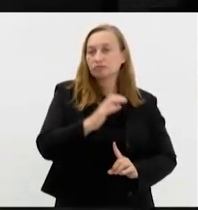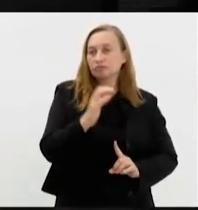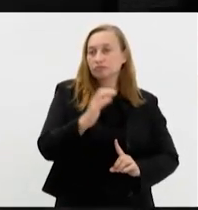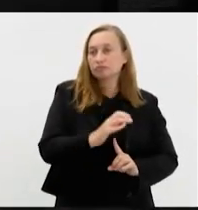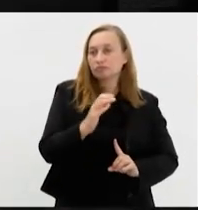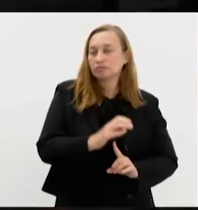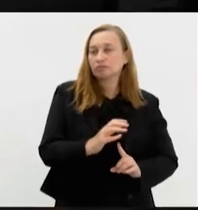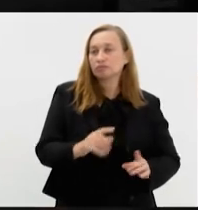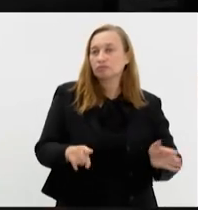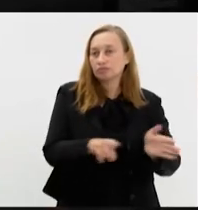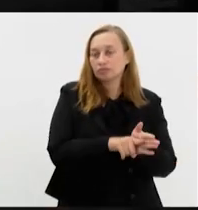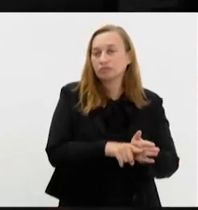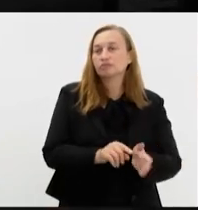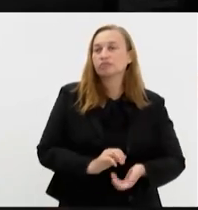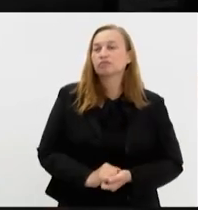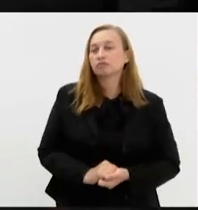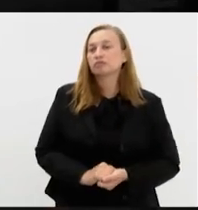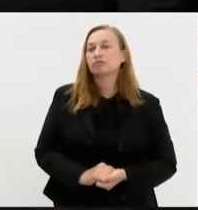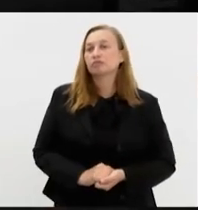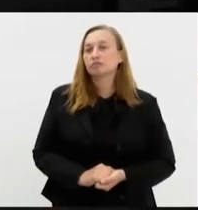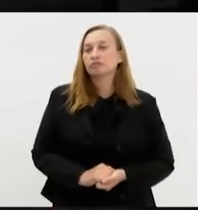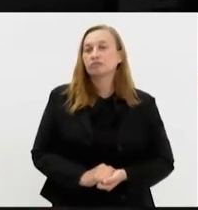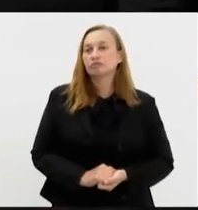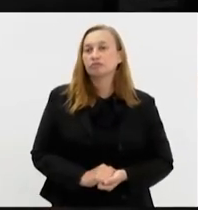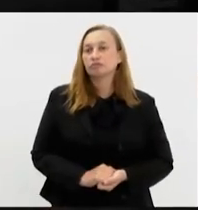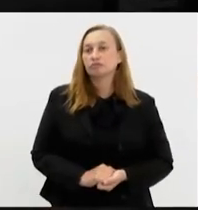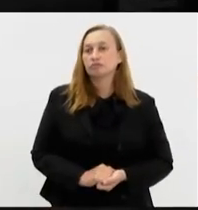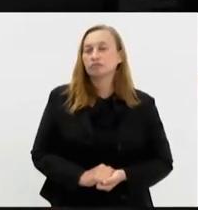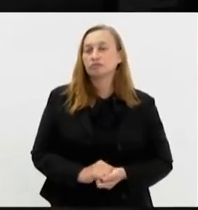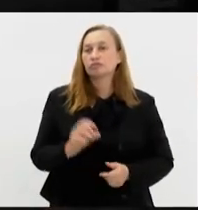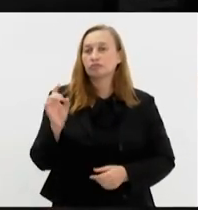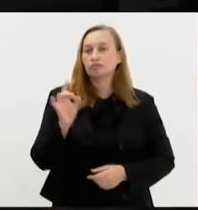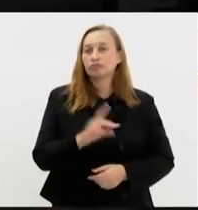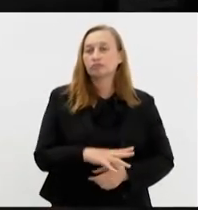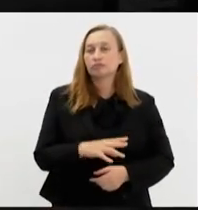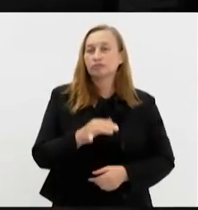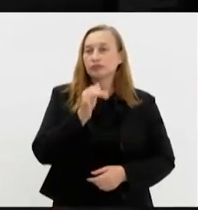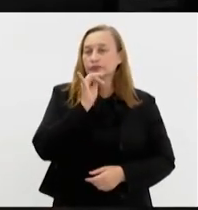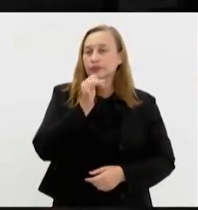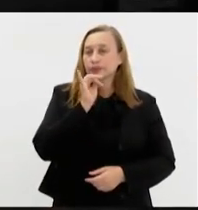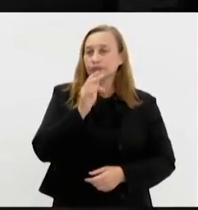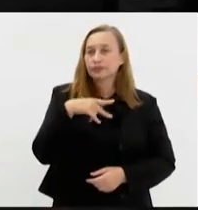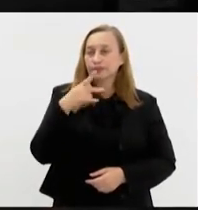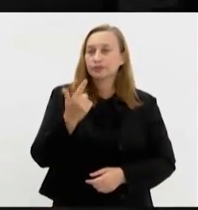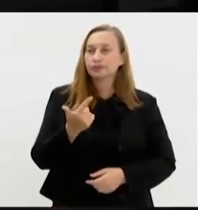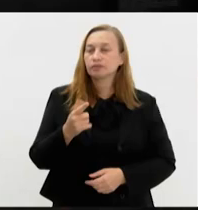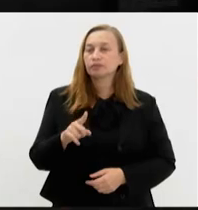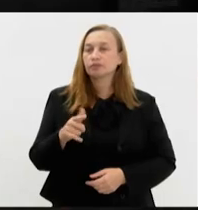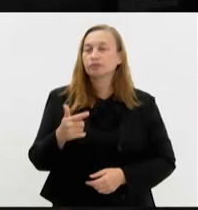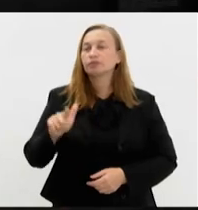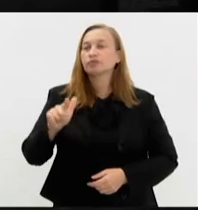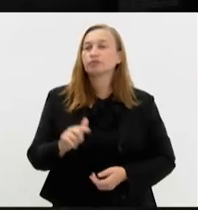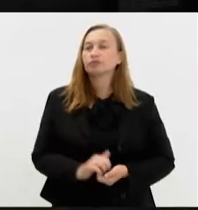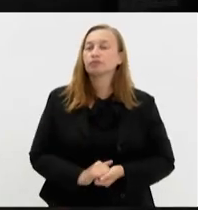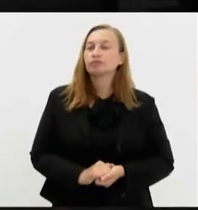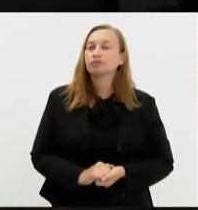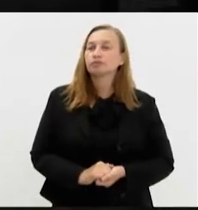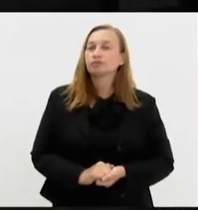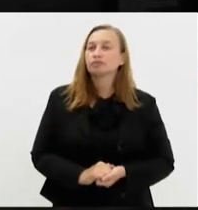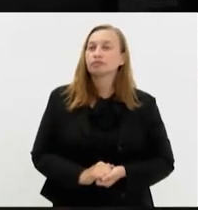forma inverídica maculada e aí como último exemplo e citarei alguns outros aqui no no decorrer